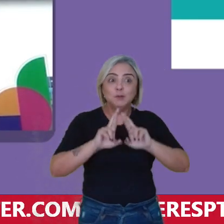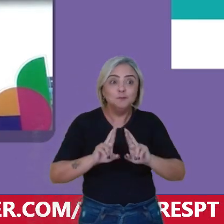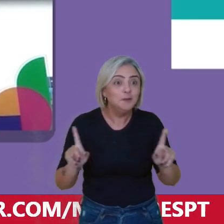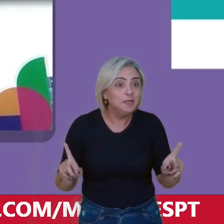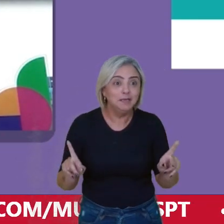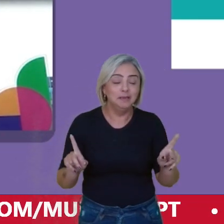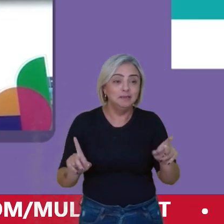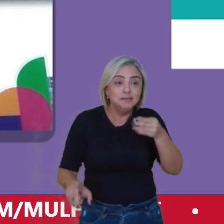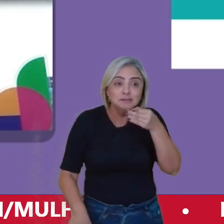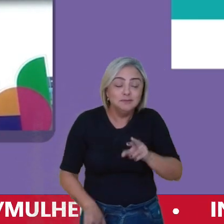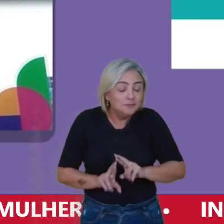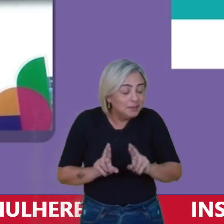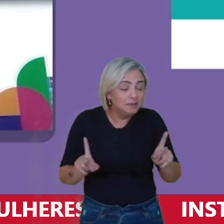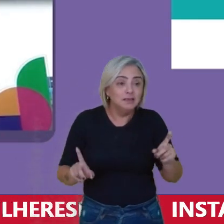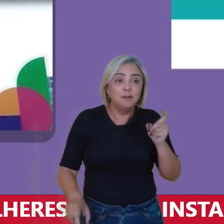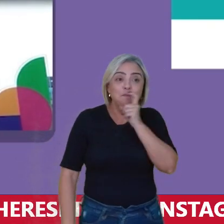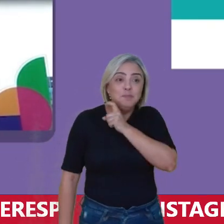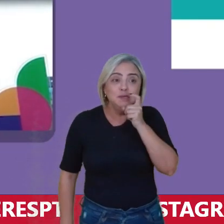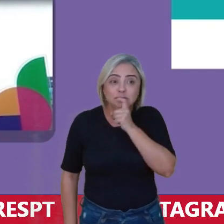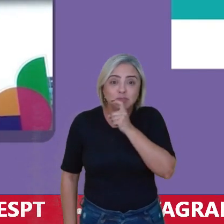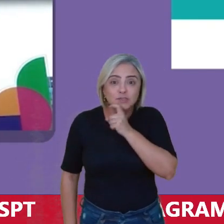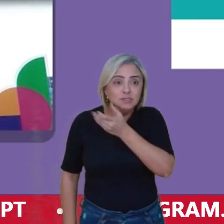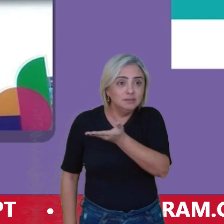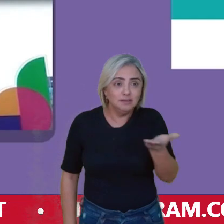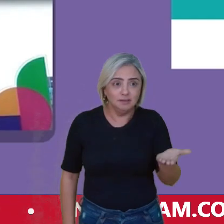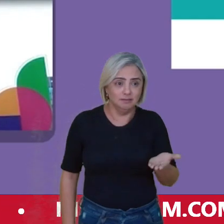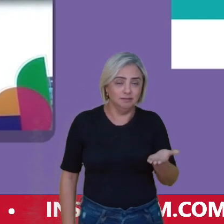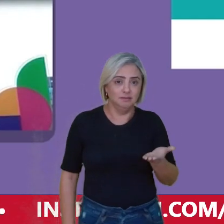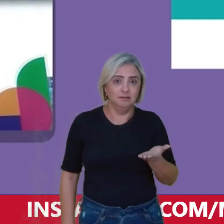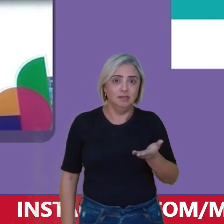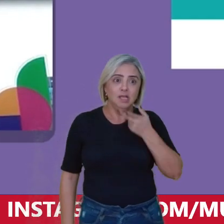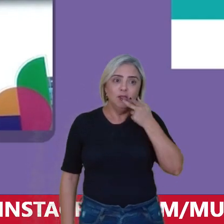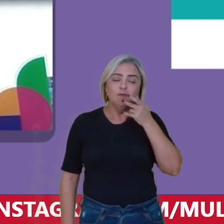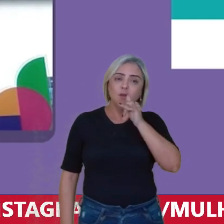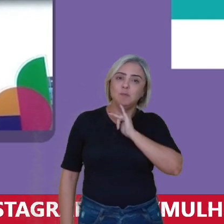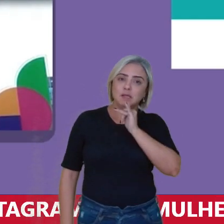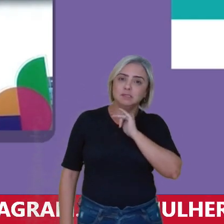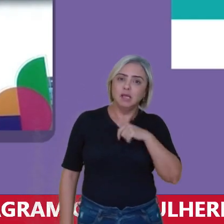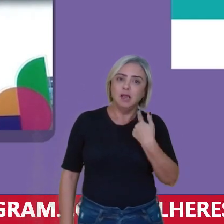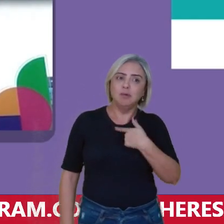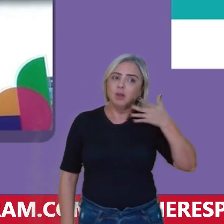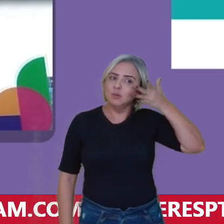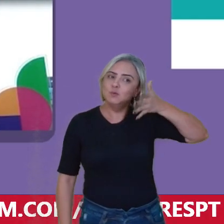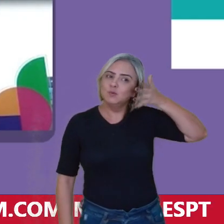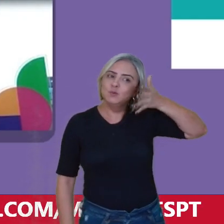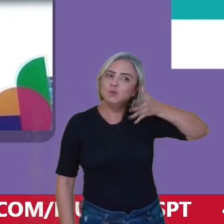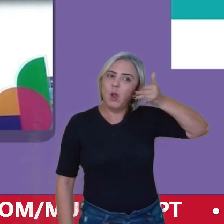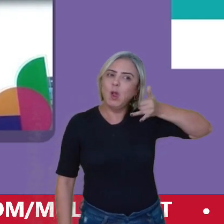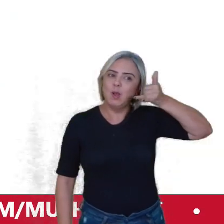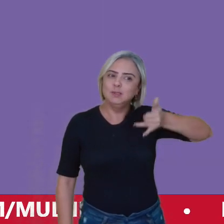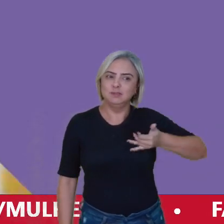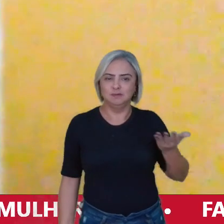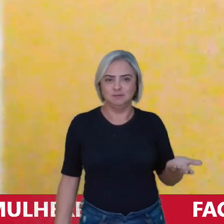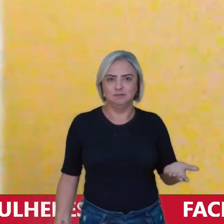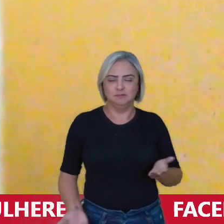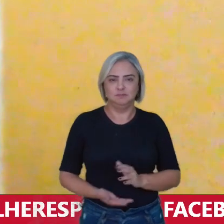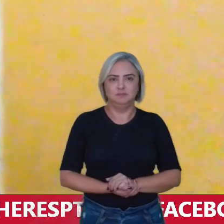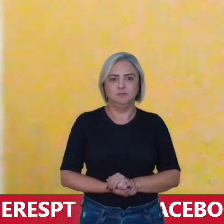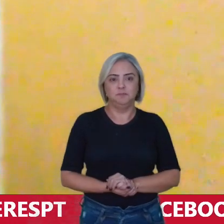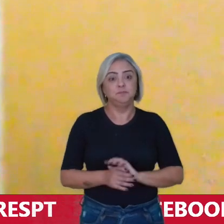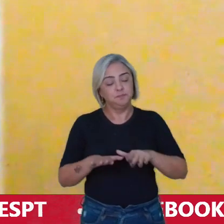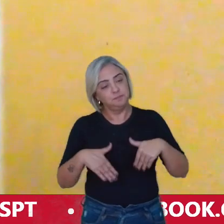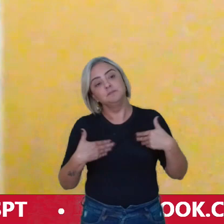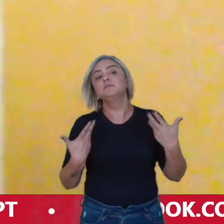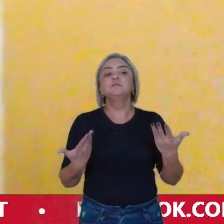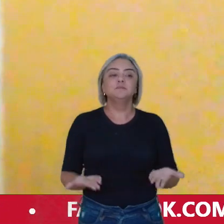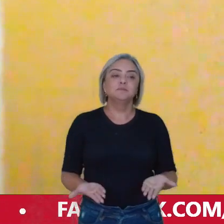superior. É óbvio que não, isso é uma mentira que está sendo dita. E eu cito isso como exemplo para a nossa narrativa, para o nosso discurso.